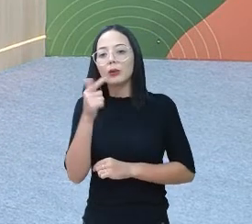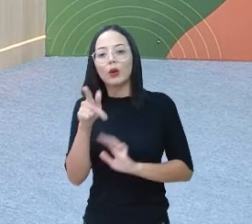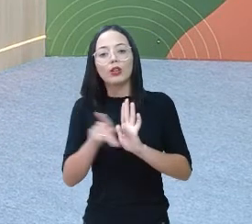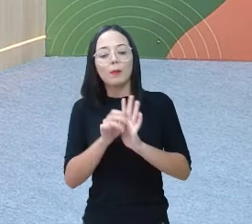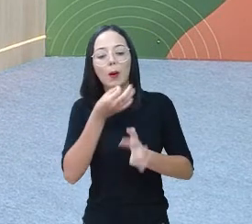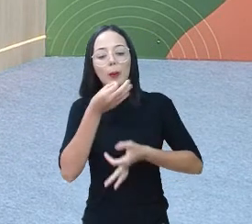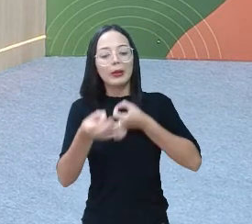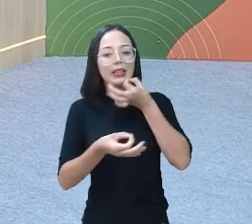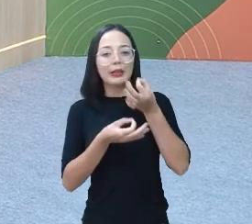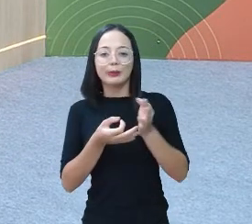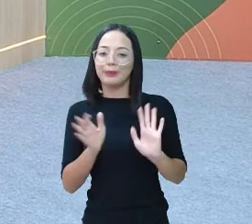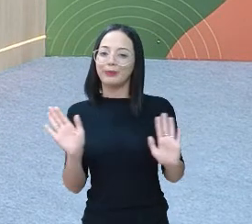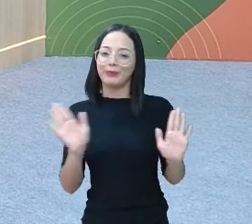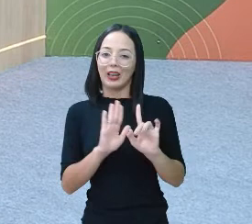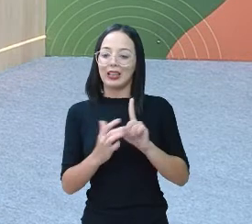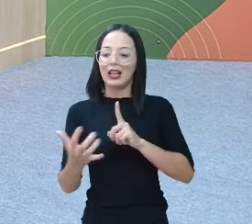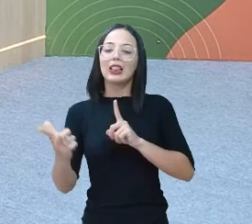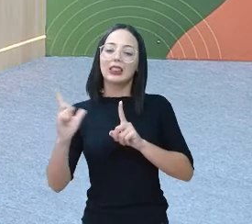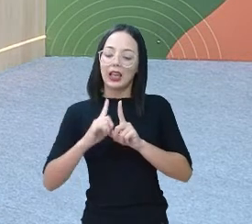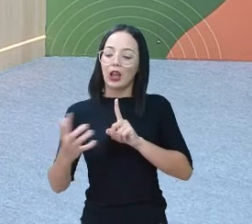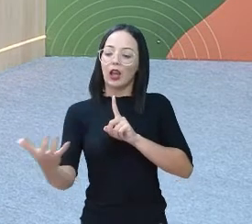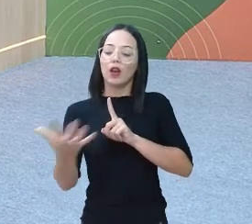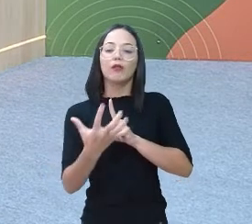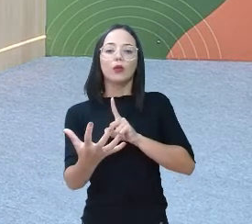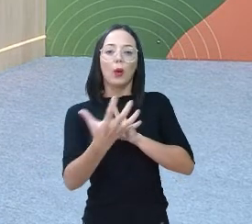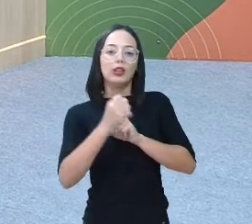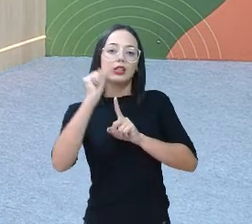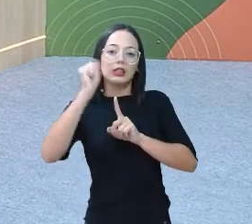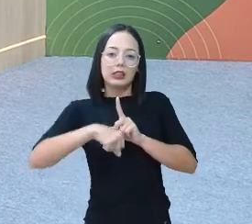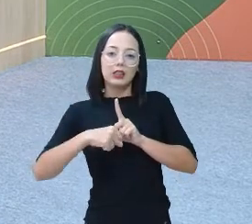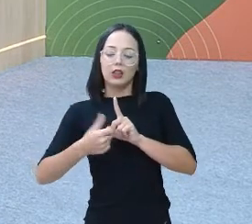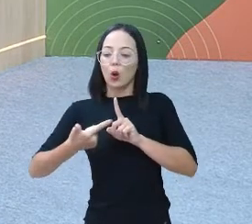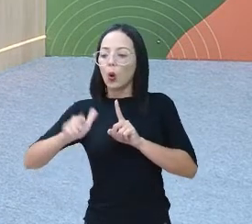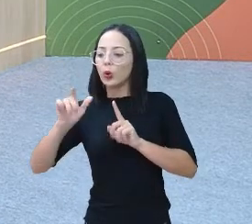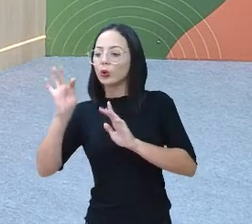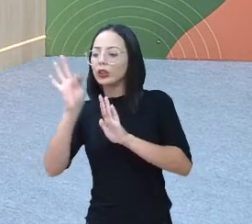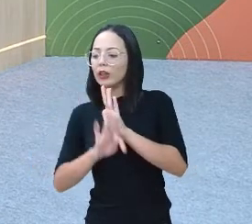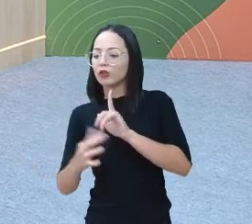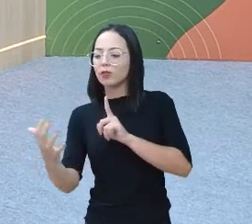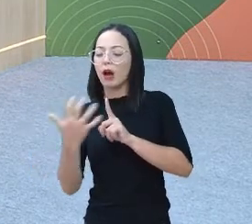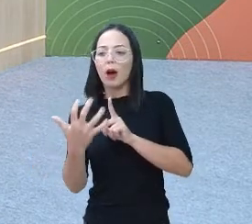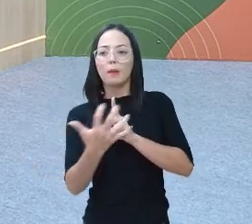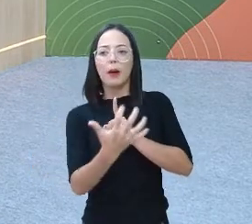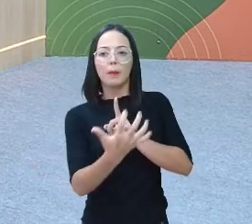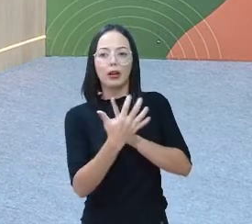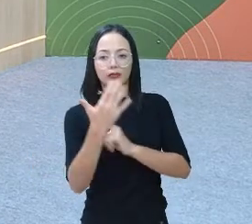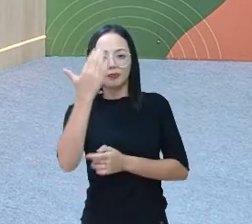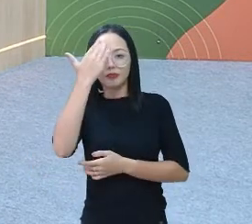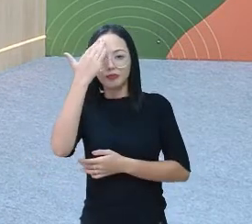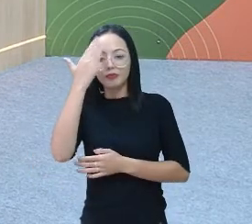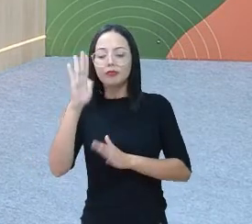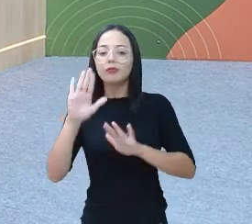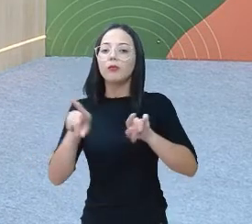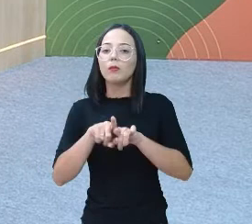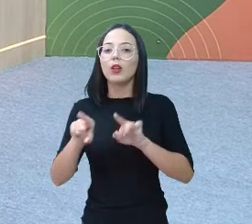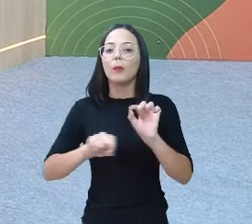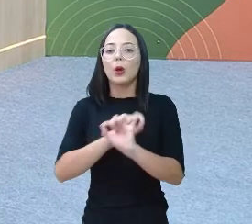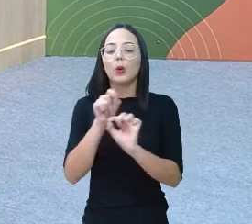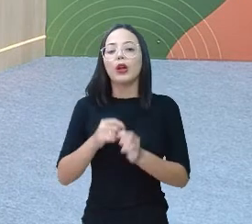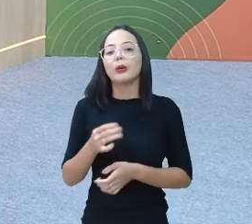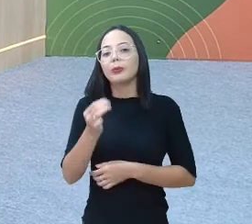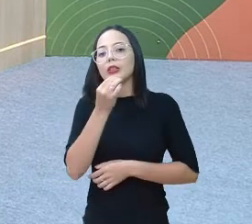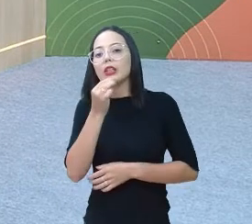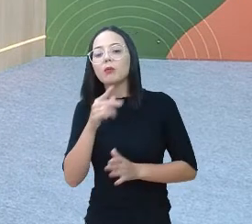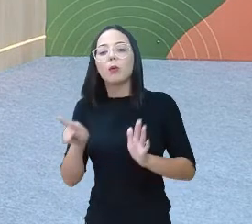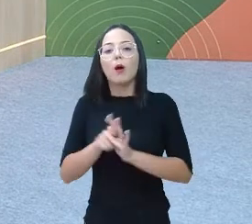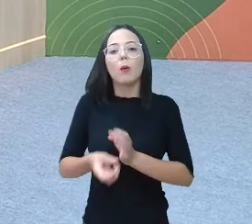com relação à influência que a gente recebe, porque a gente recebe influência o tempo todo, tá certo? E a gente tende aí a